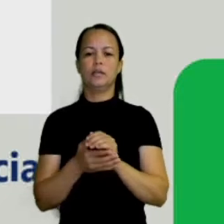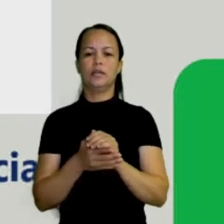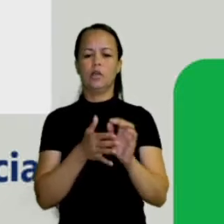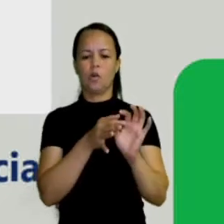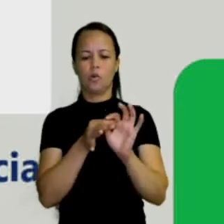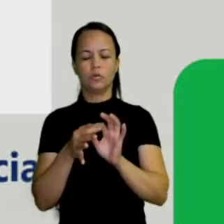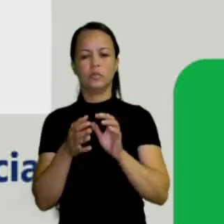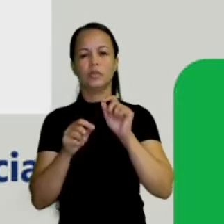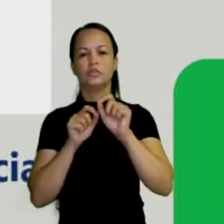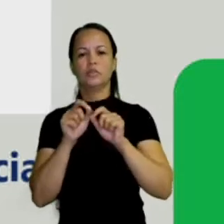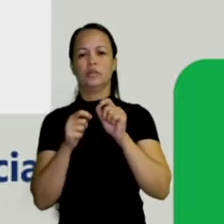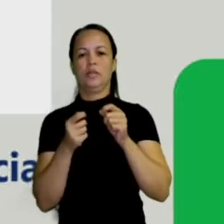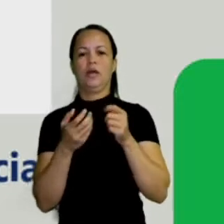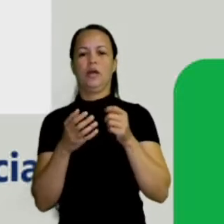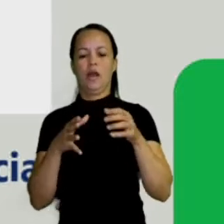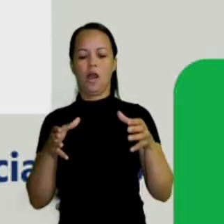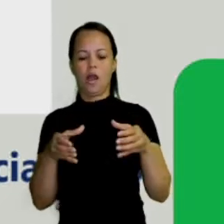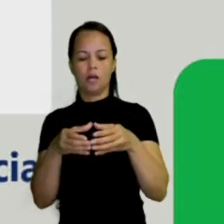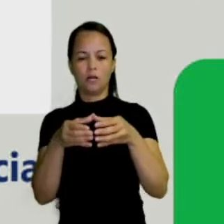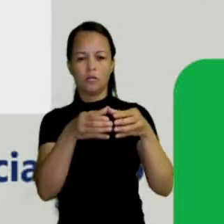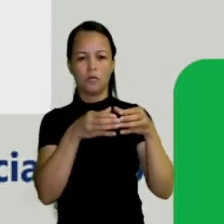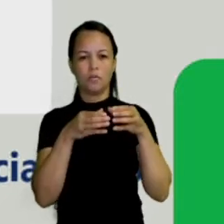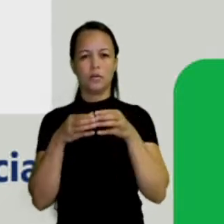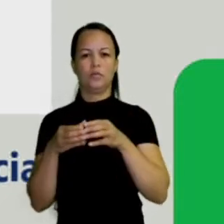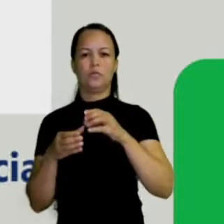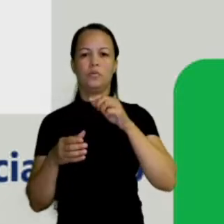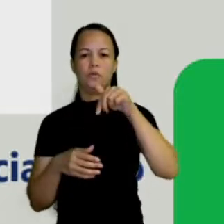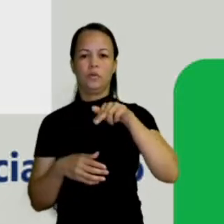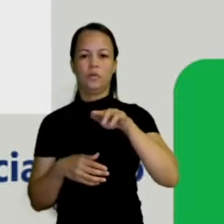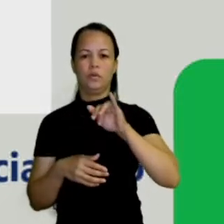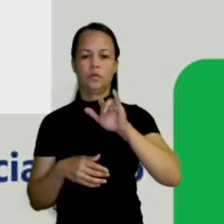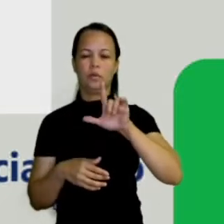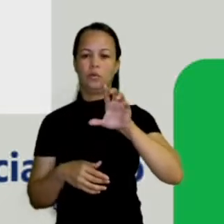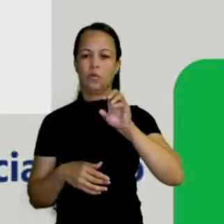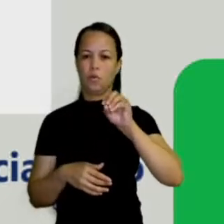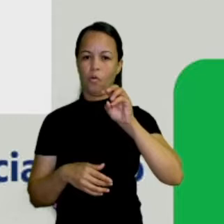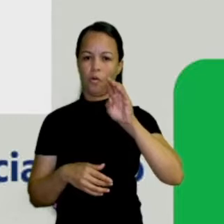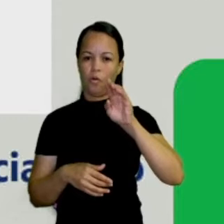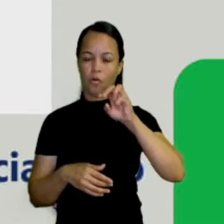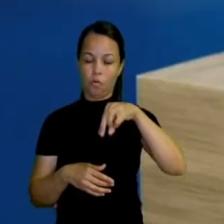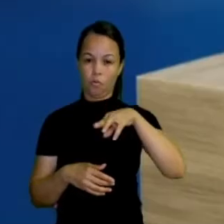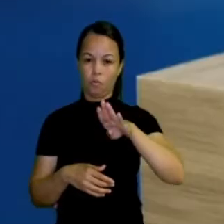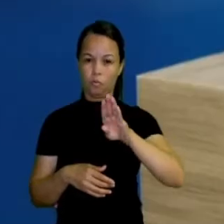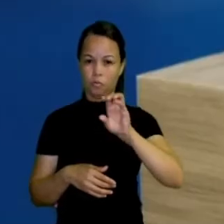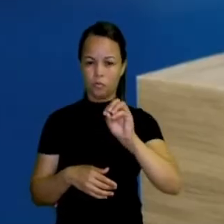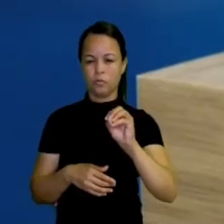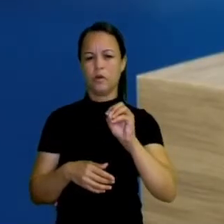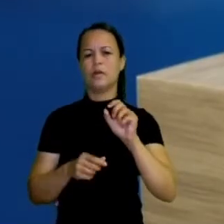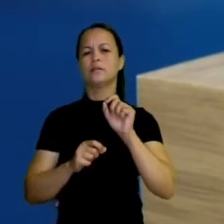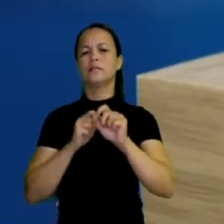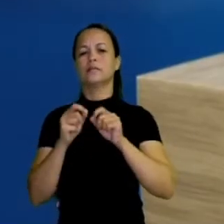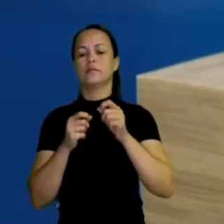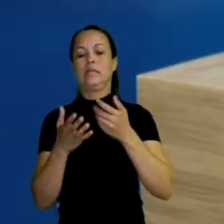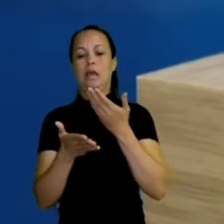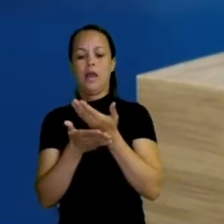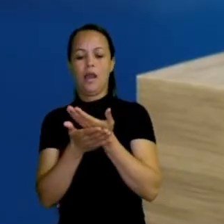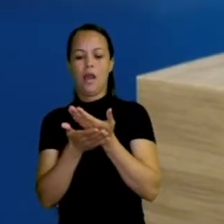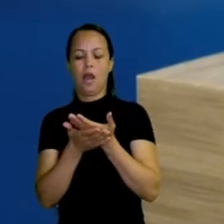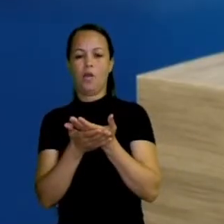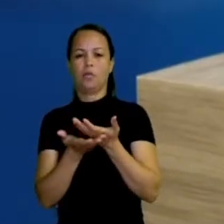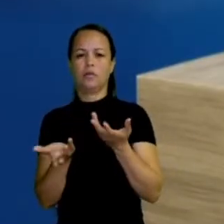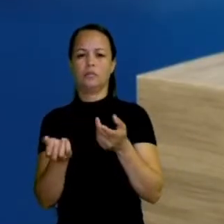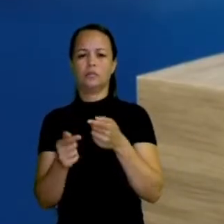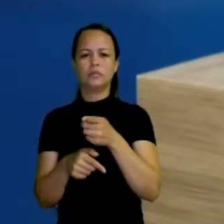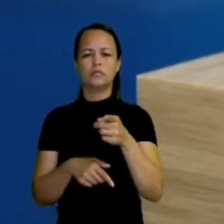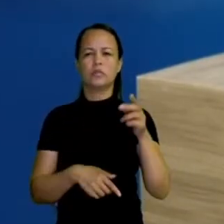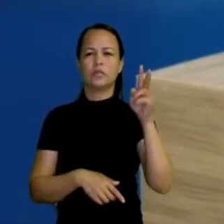dos quilombos e outras formas de resistência à escravidão. Então, nessa aula, se vocês lembram, na